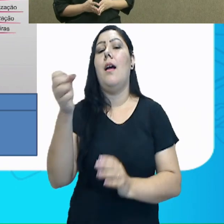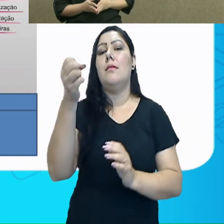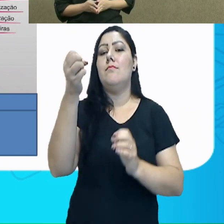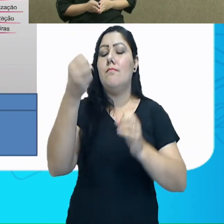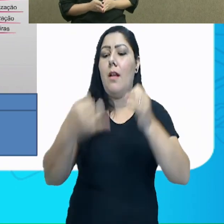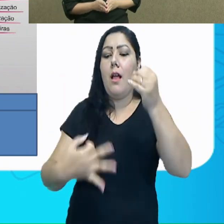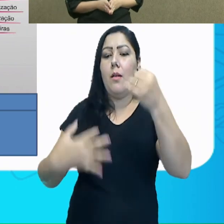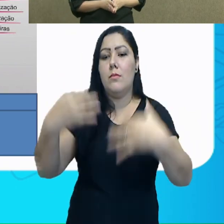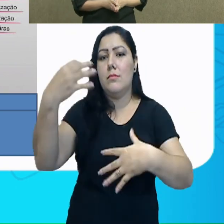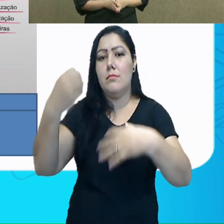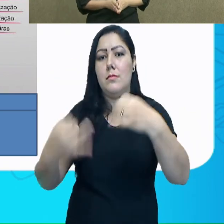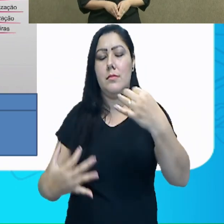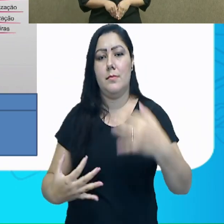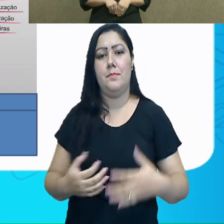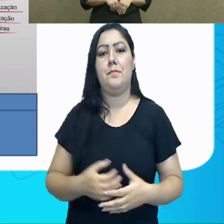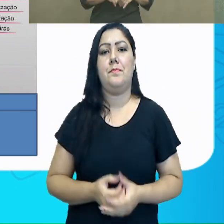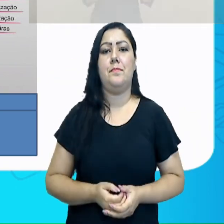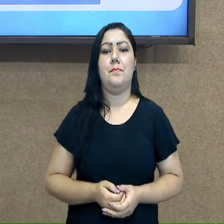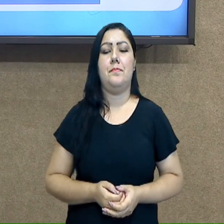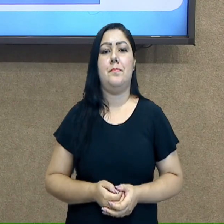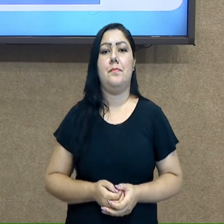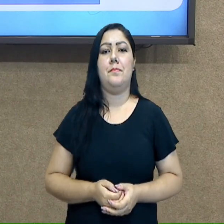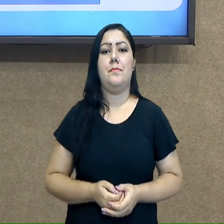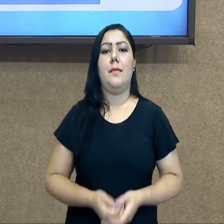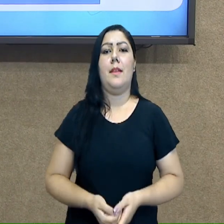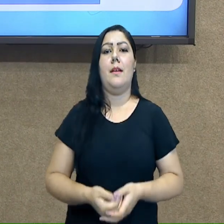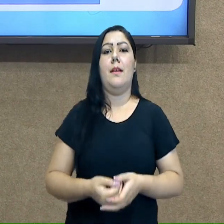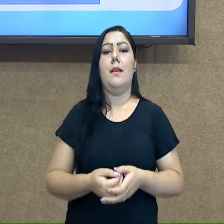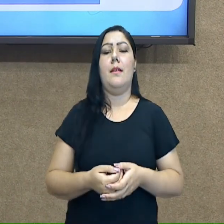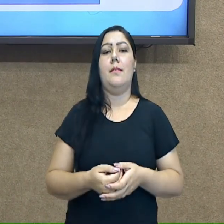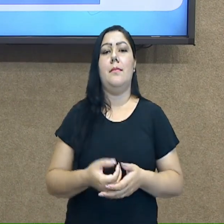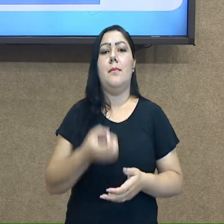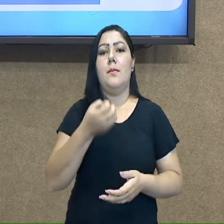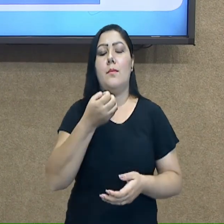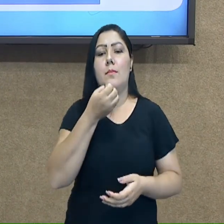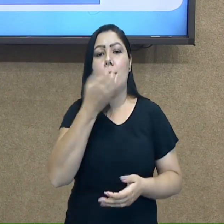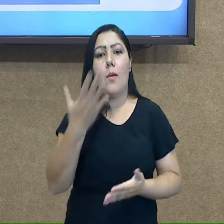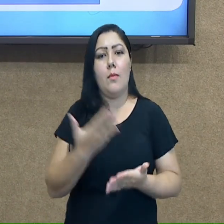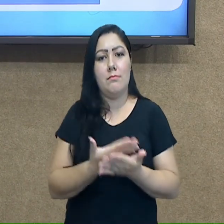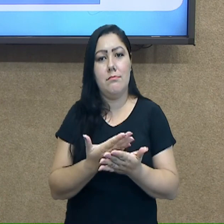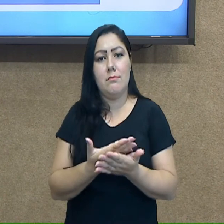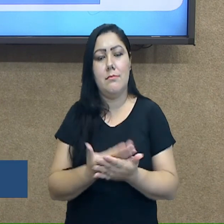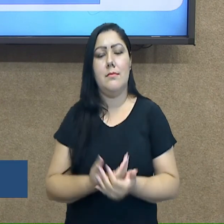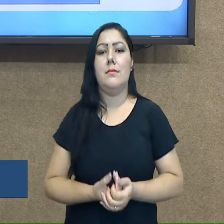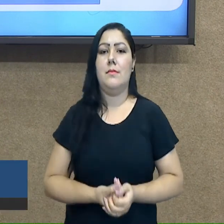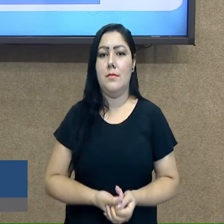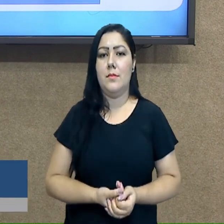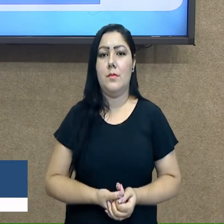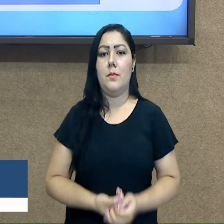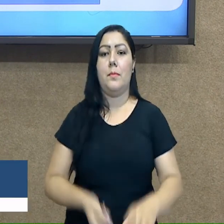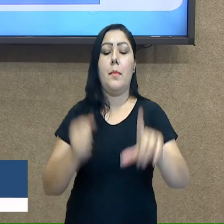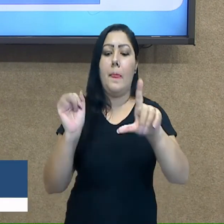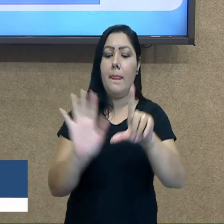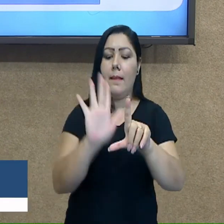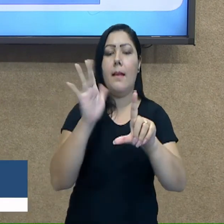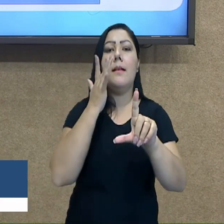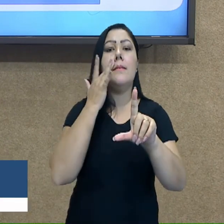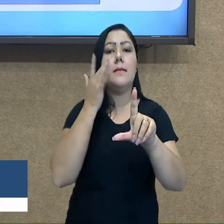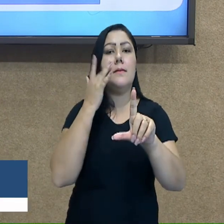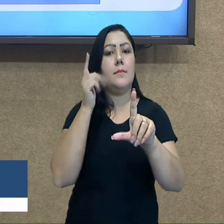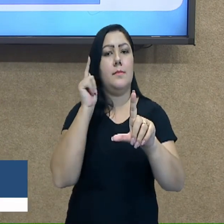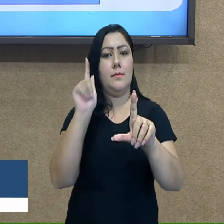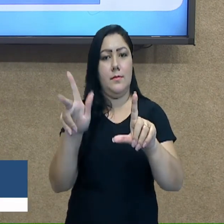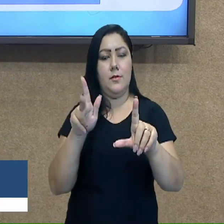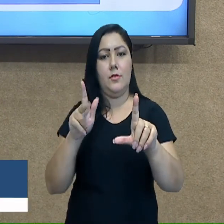no decorrer da aula, tá? Boa aula! E para acessar a nossa plataforma SMED GV, aponte